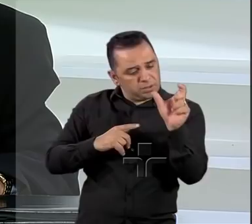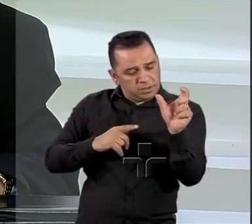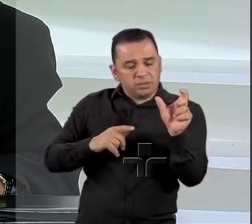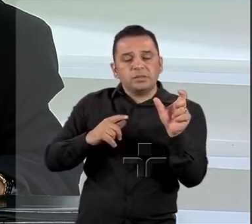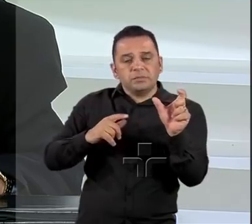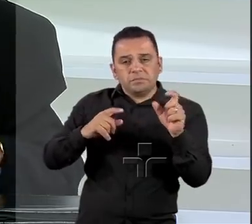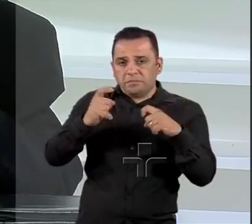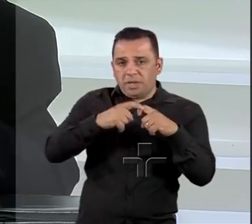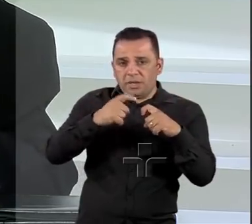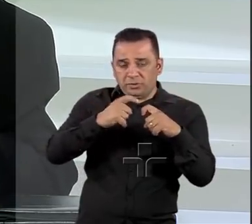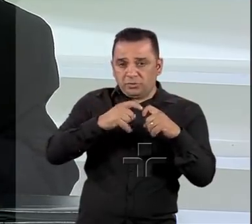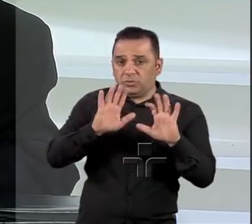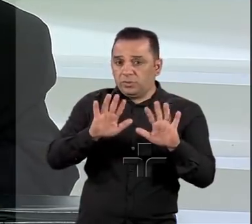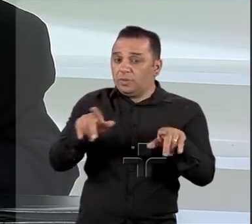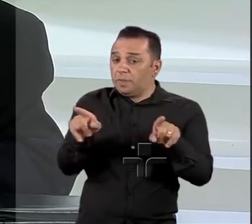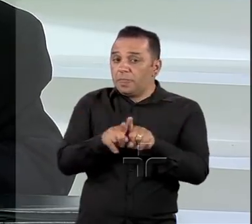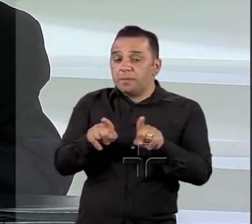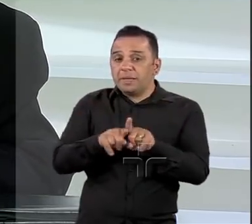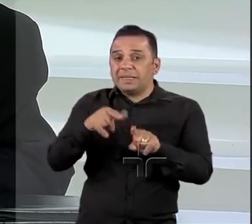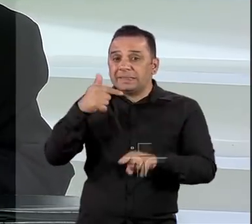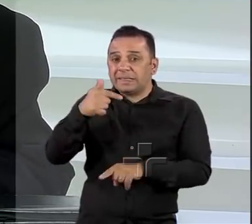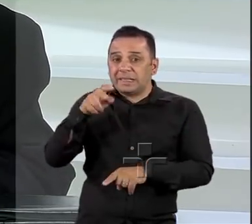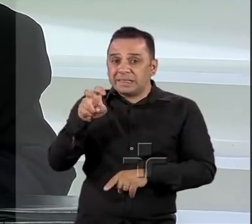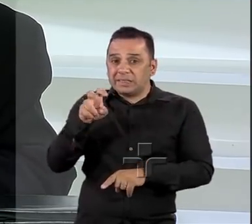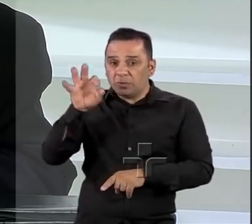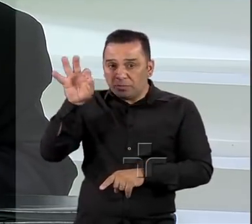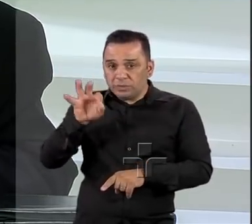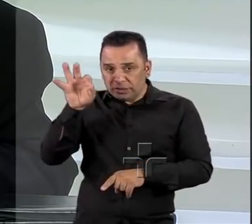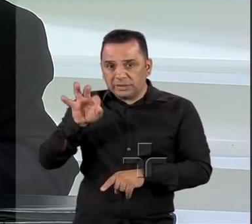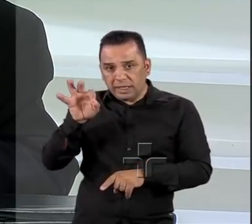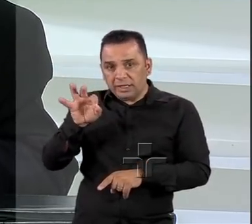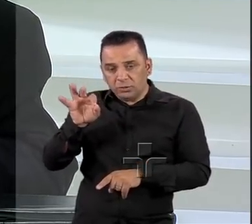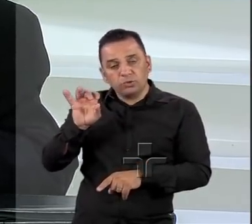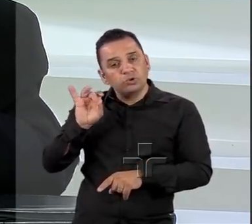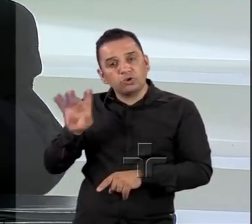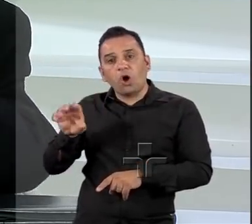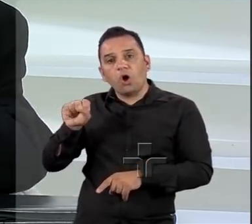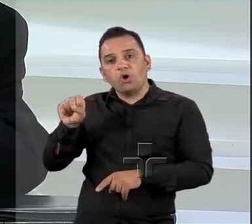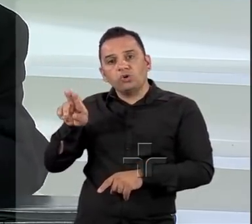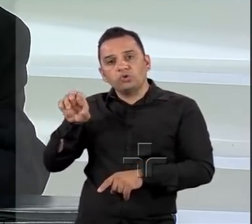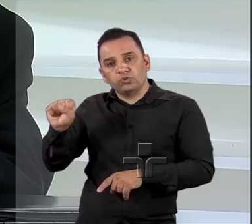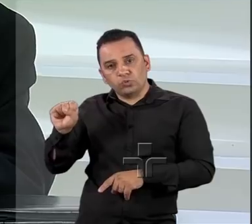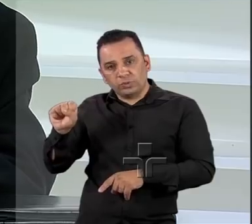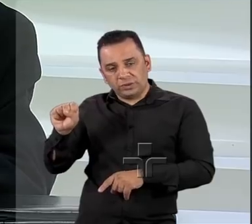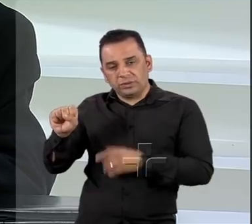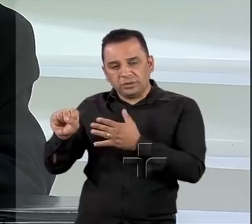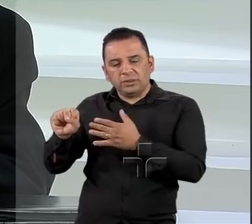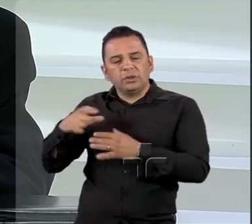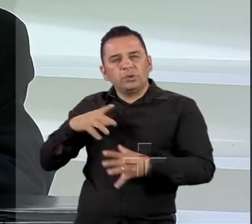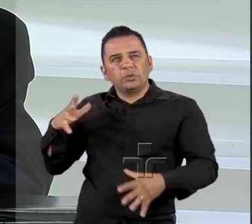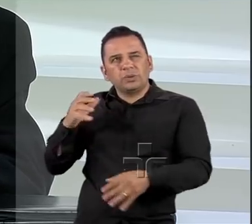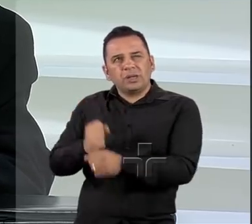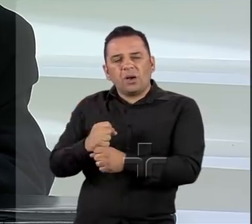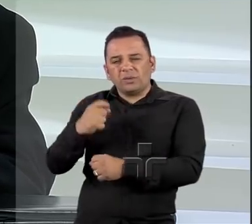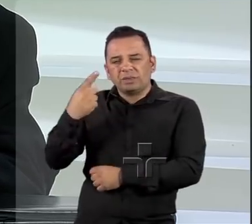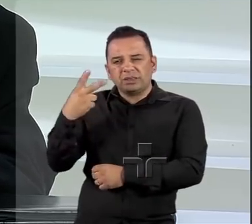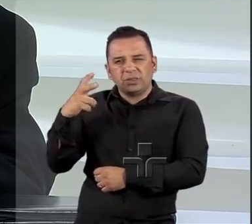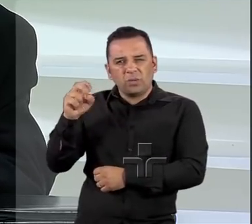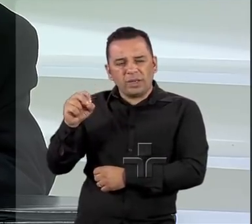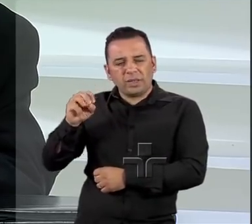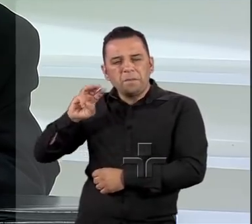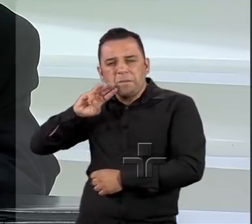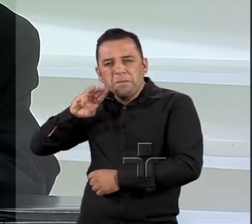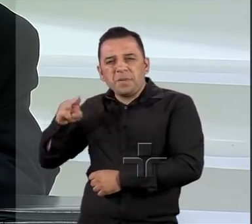nossa população dependem exclusivamente do Sistema Único de Saúde, portanto, em torno de 150 milhões de pessoas no